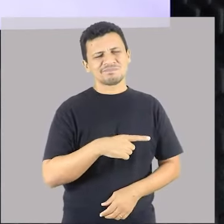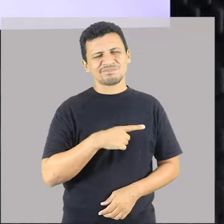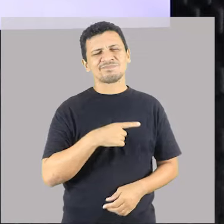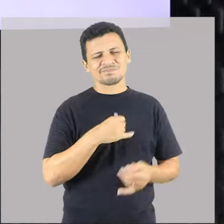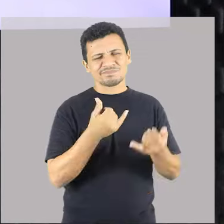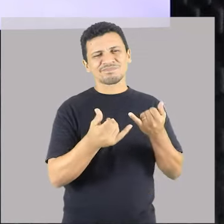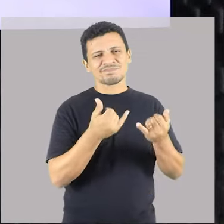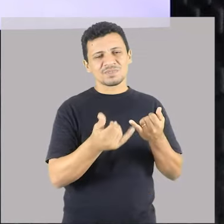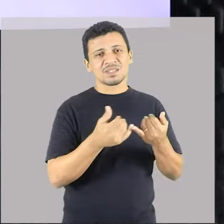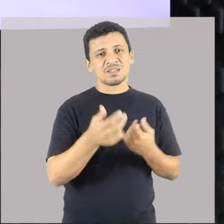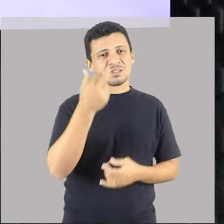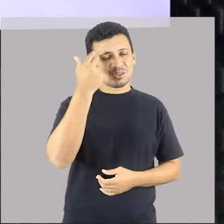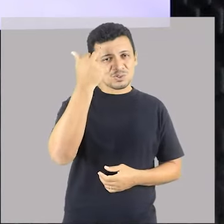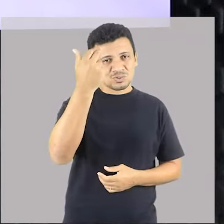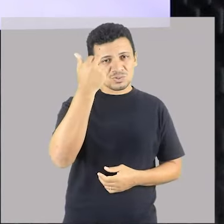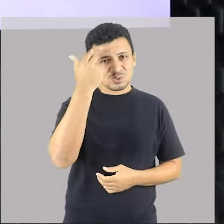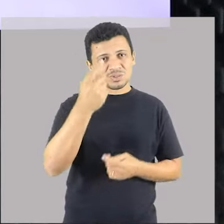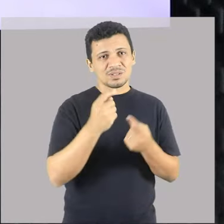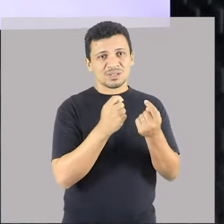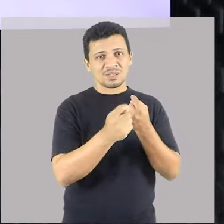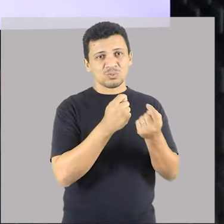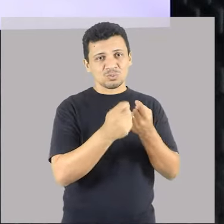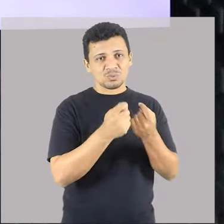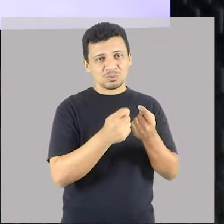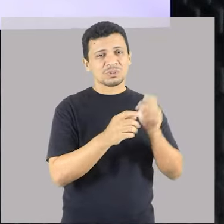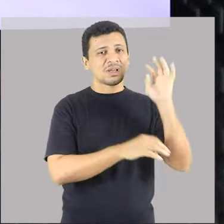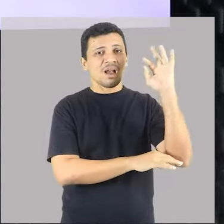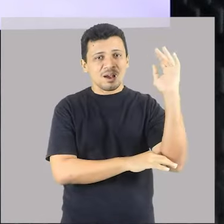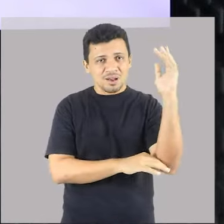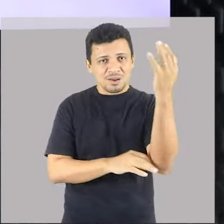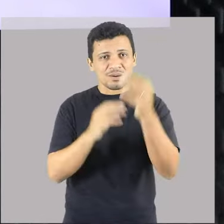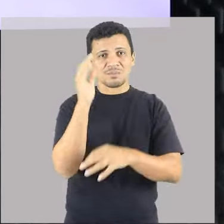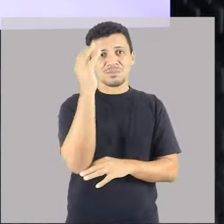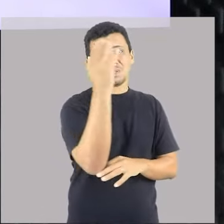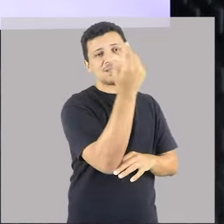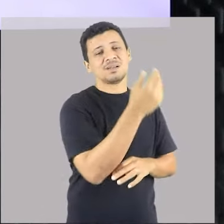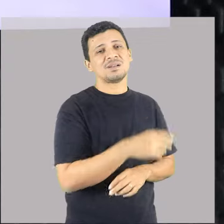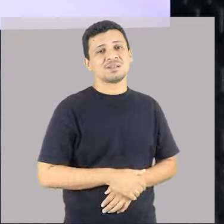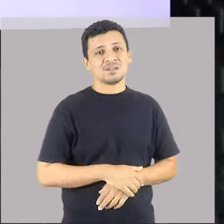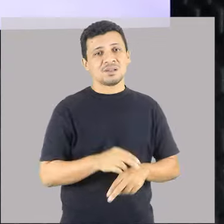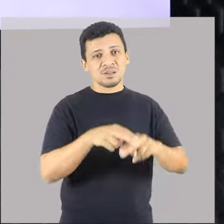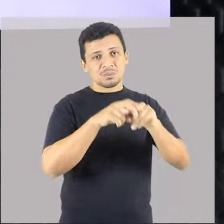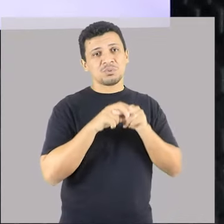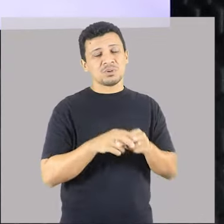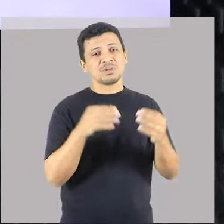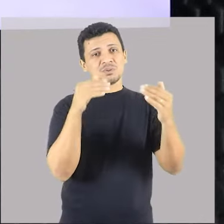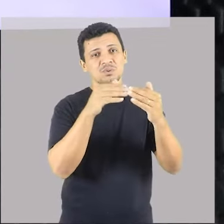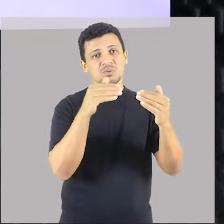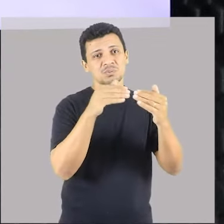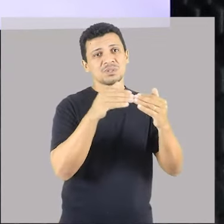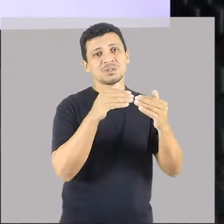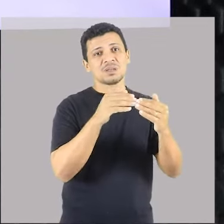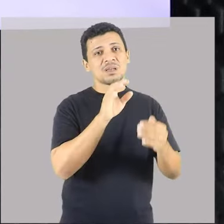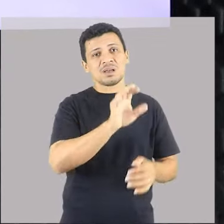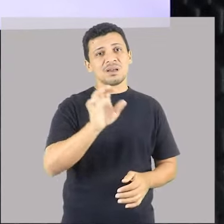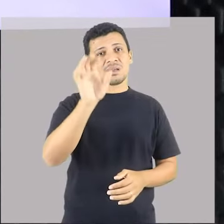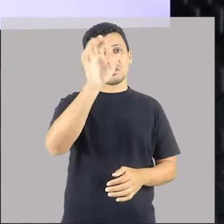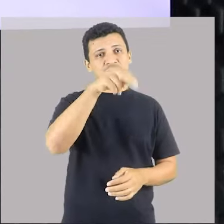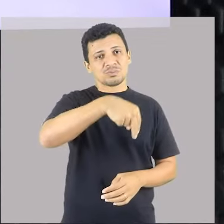históricas econômicas também ambientais Tá certo por isso eles se enquadram na região Nordeste do